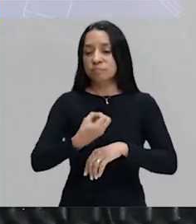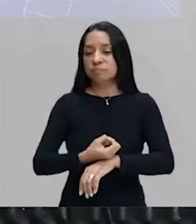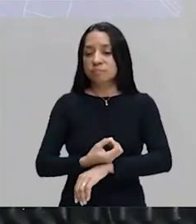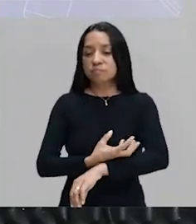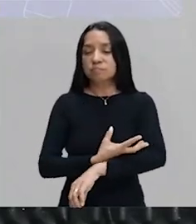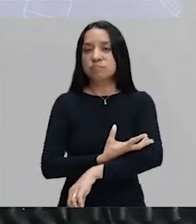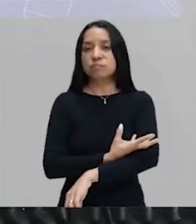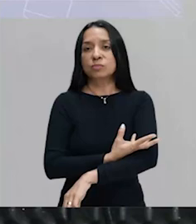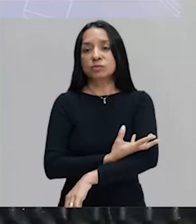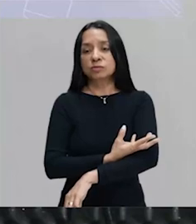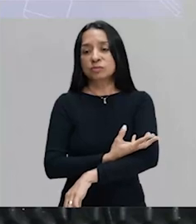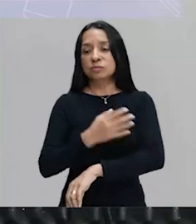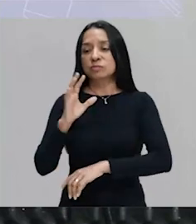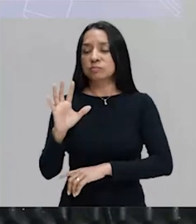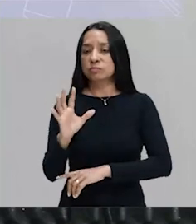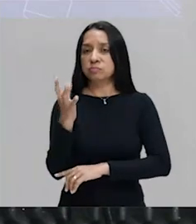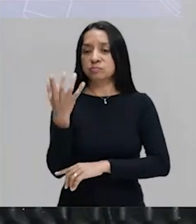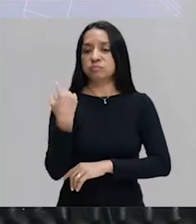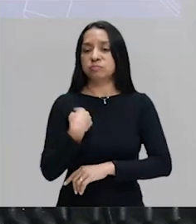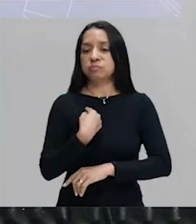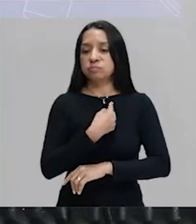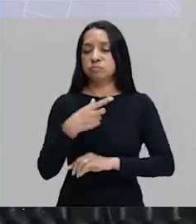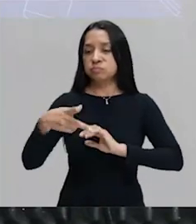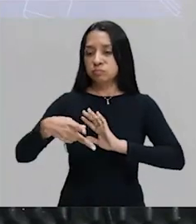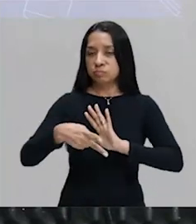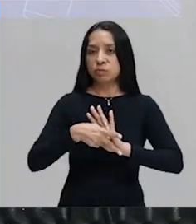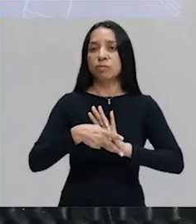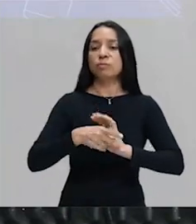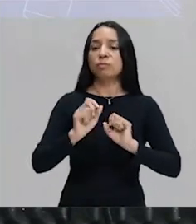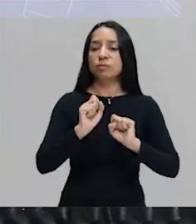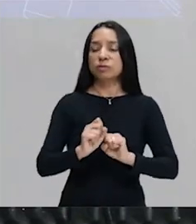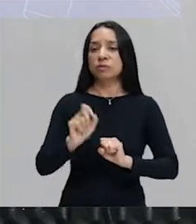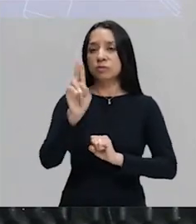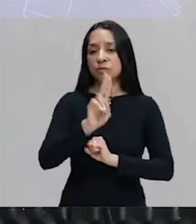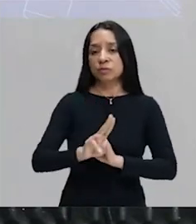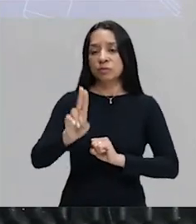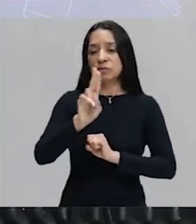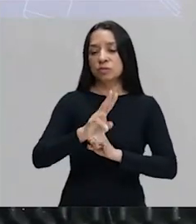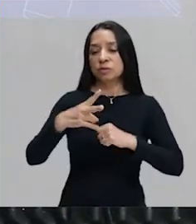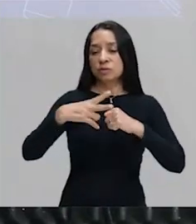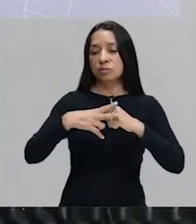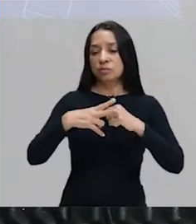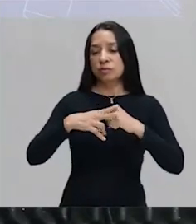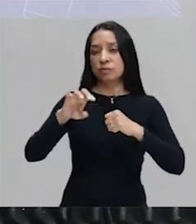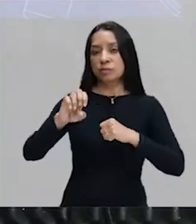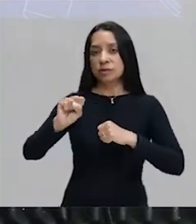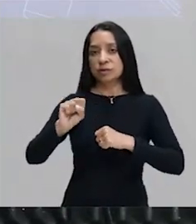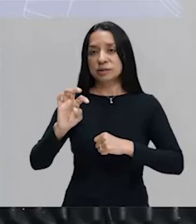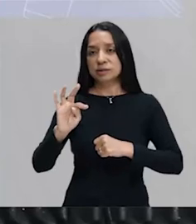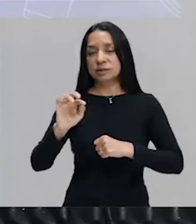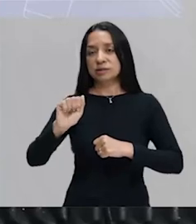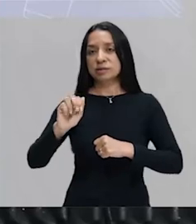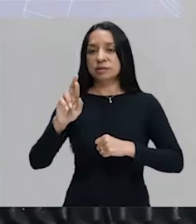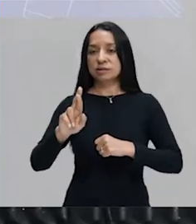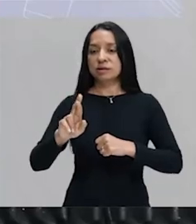emoções, nossas ações, nós podemos utilizar o verbo estar para representar,